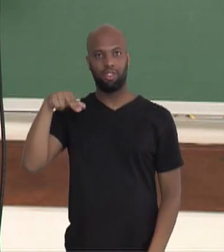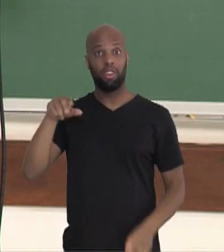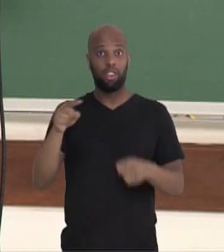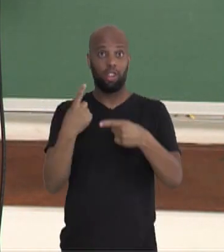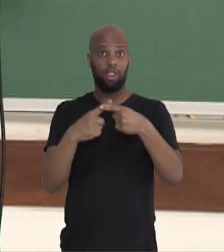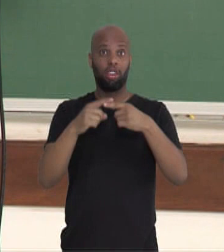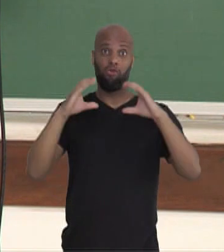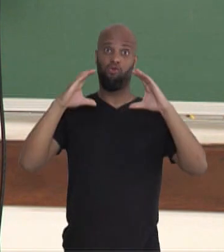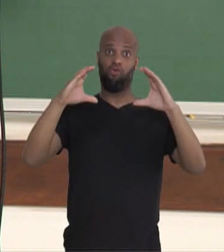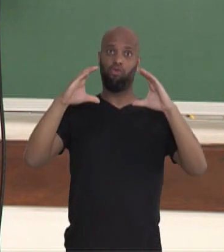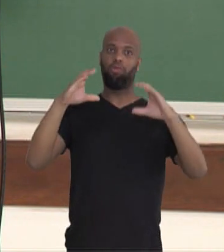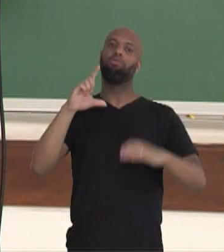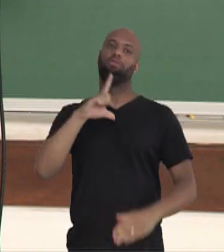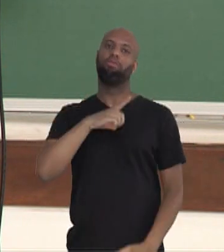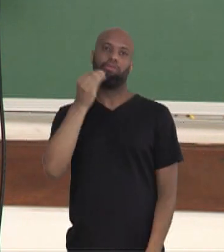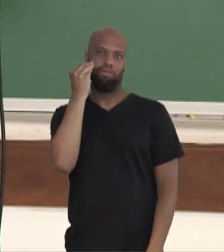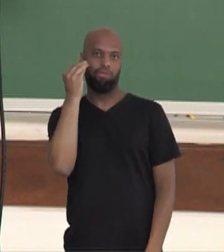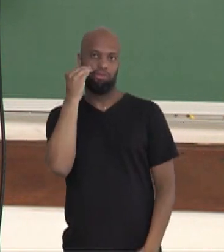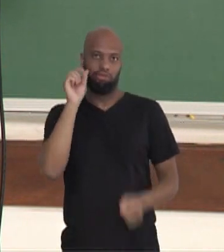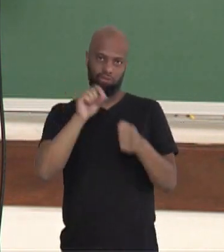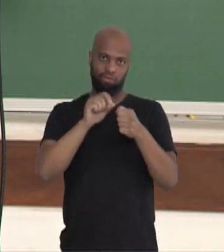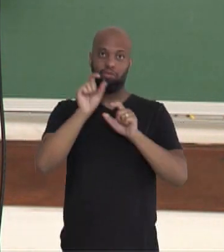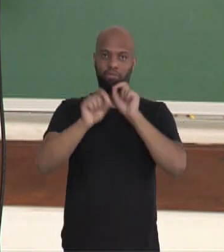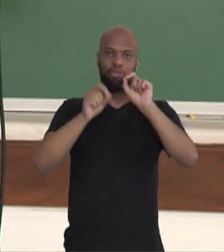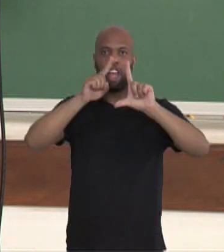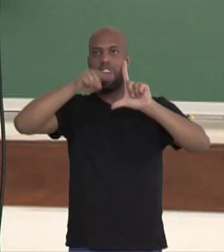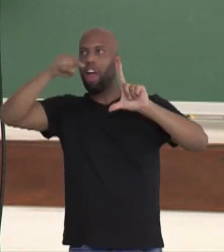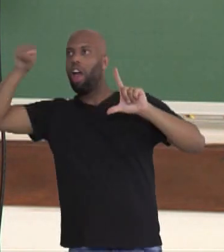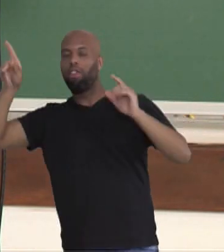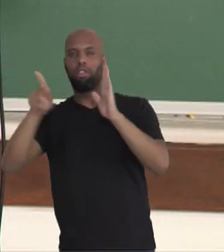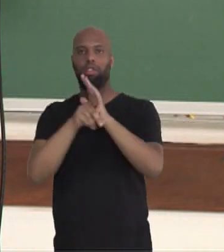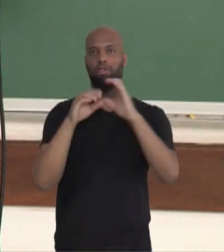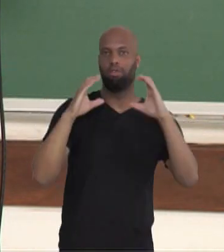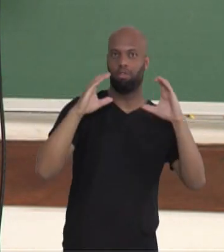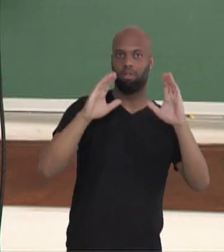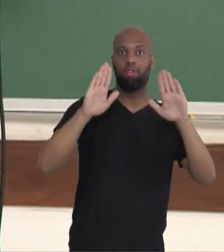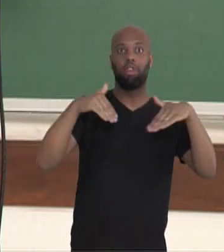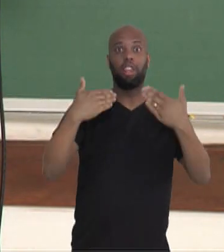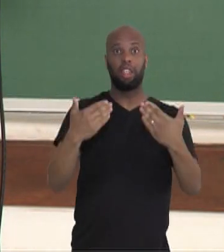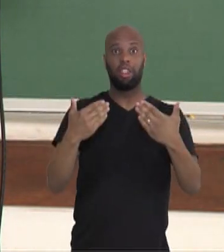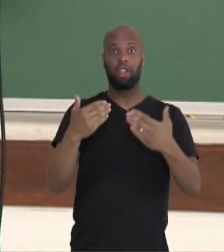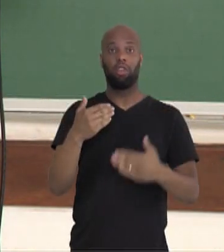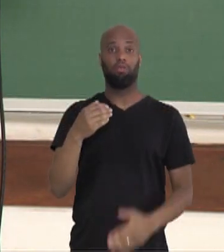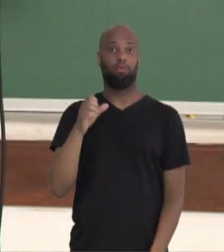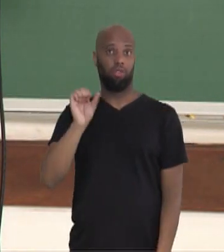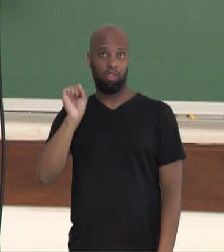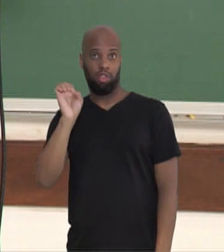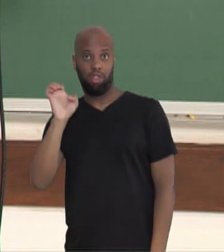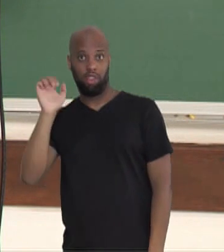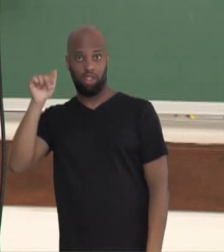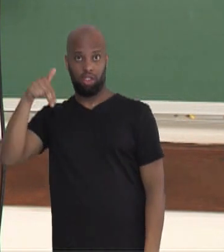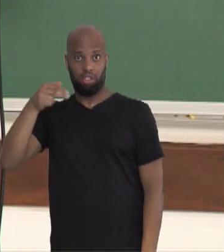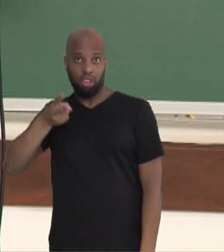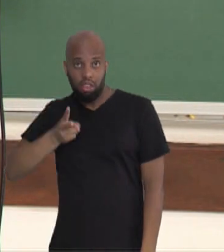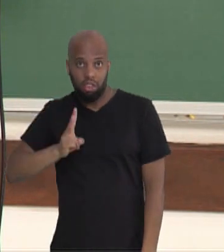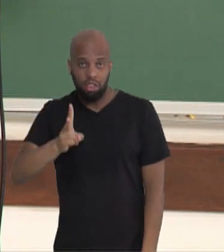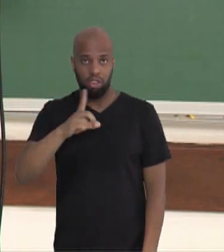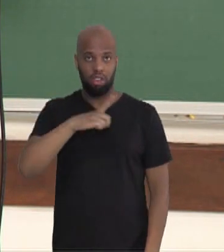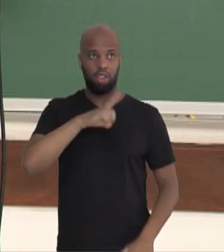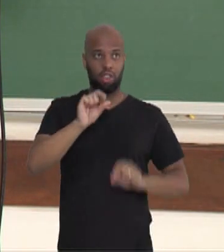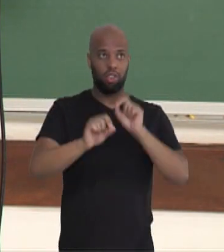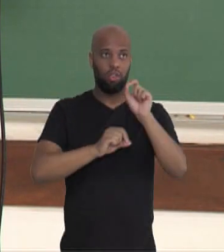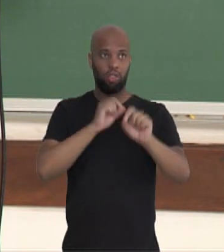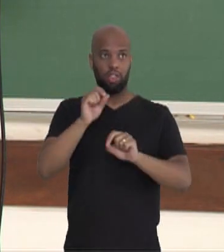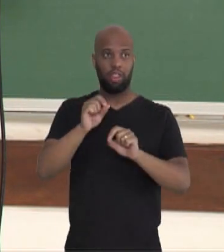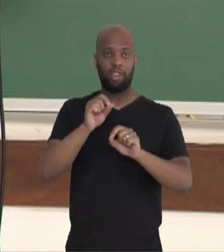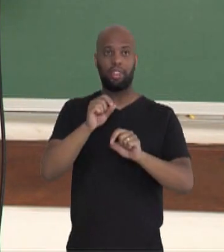vai tentar construir esse gráfico dessa função. Então, os valores de seno, eles vão estar sempre representados no valor